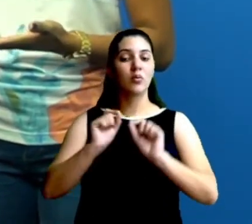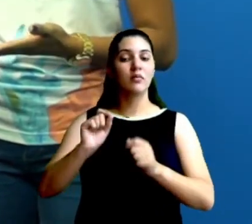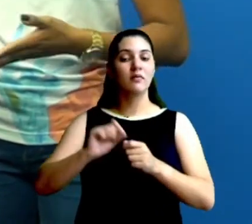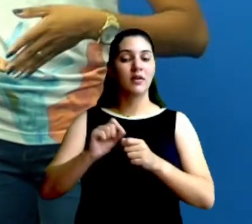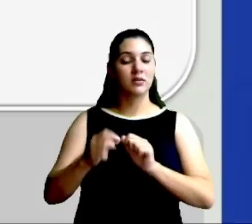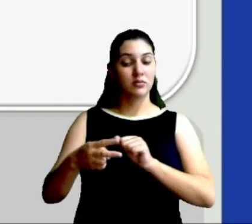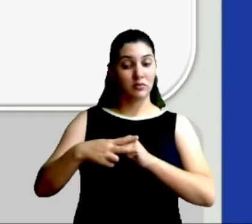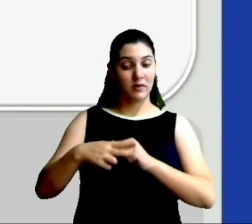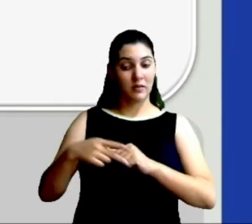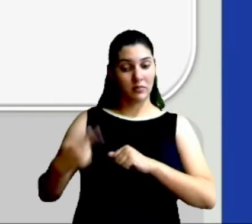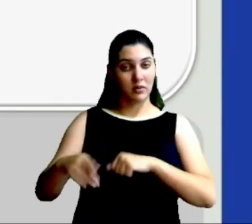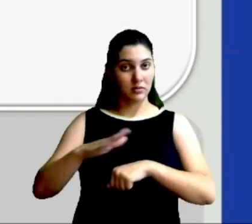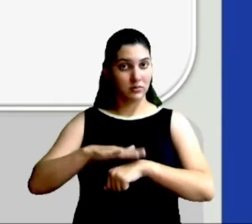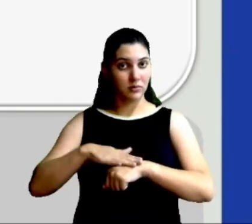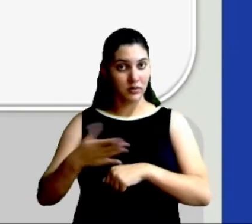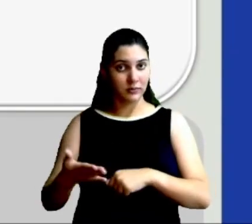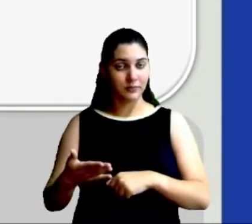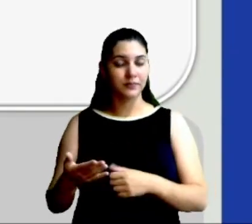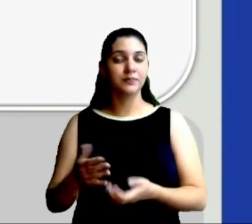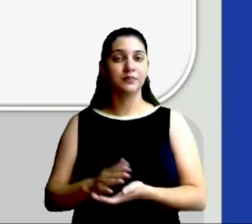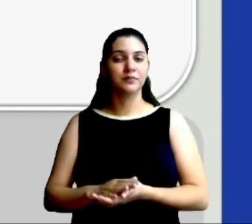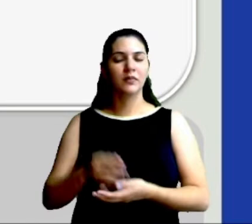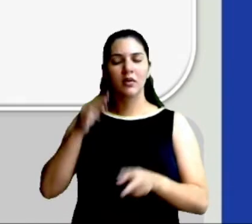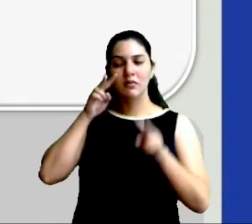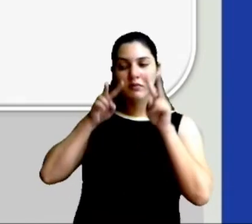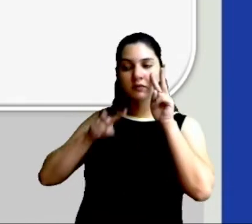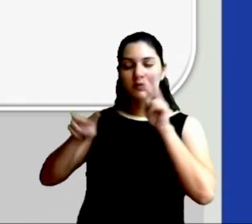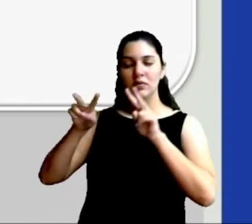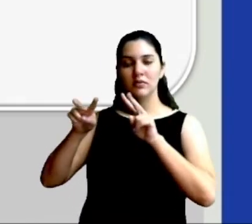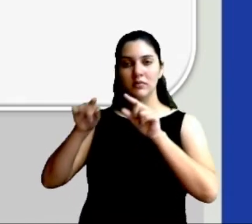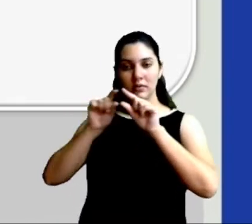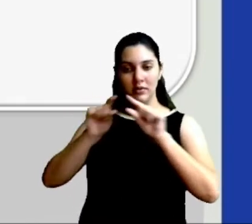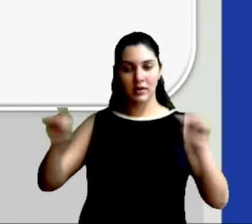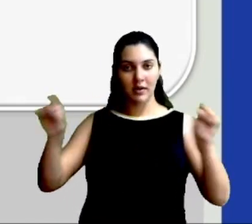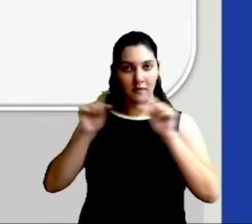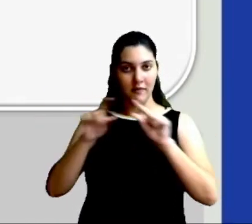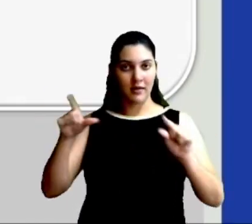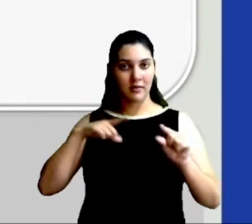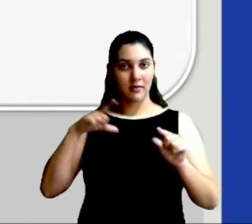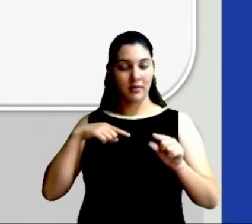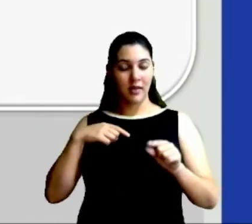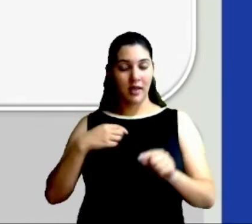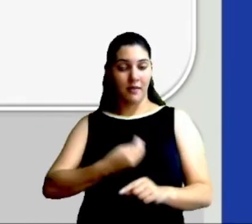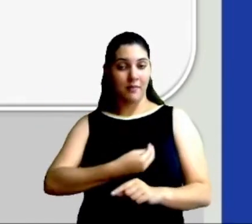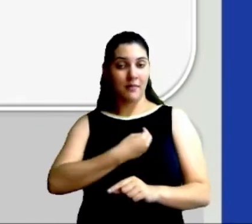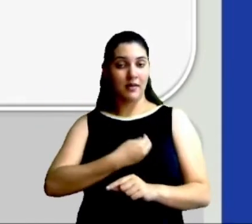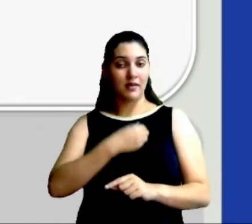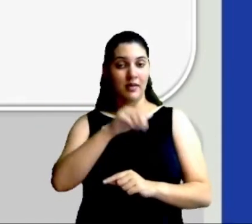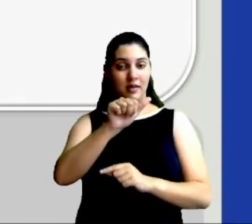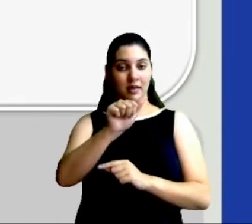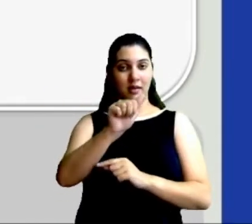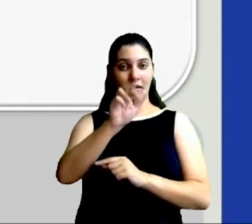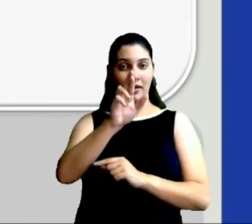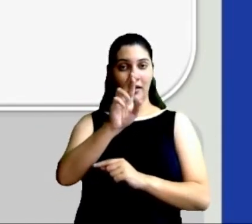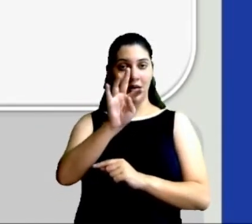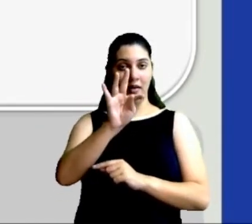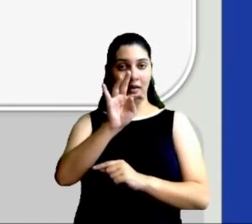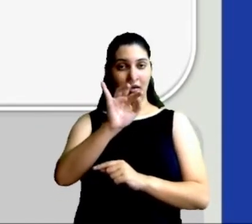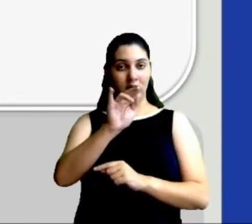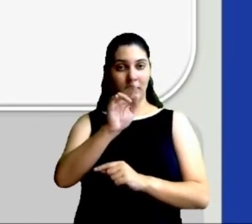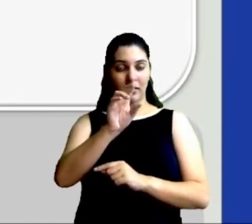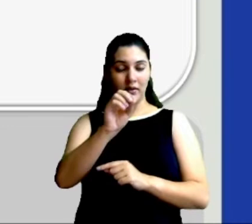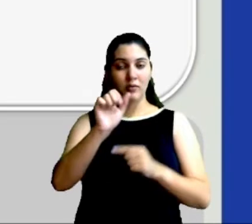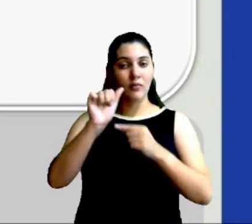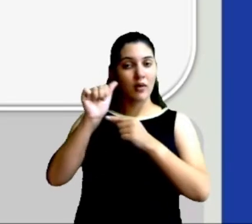nessa hora? Então, gente, olha se na tua frase tem presenças de artigo. Então, se houver a presença de artigo,